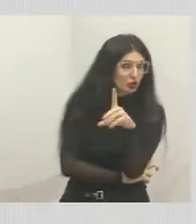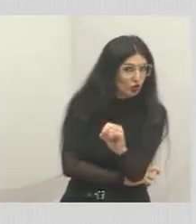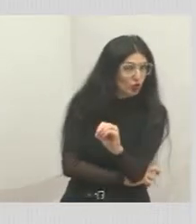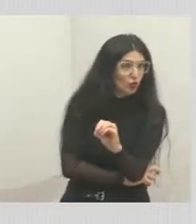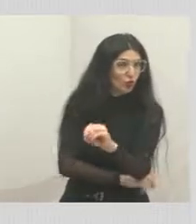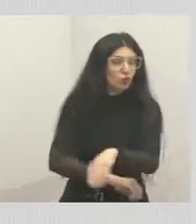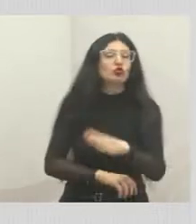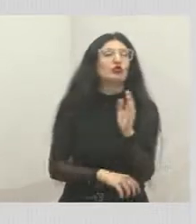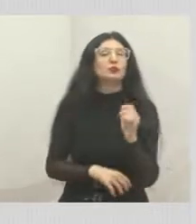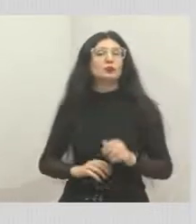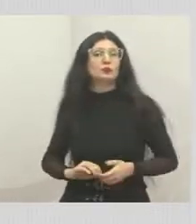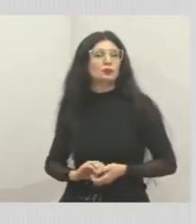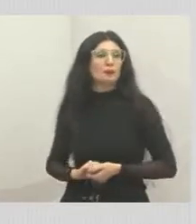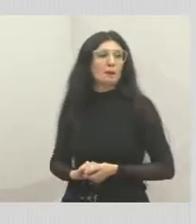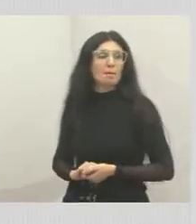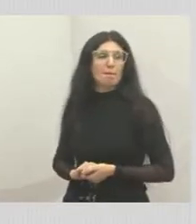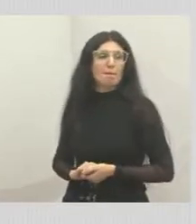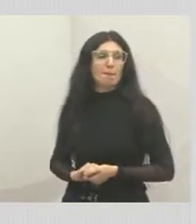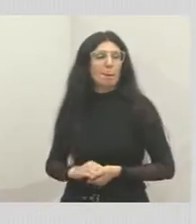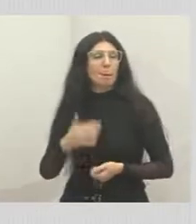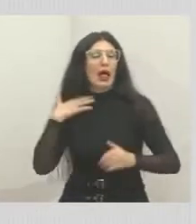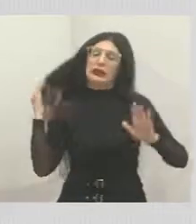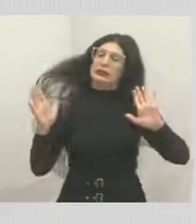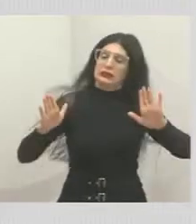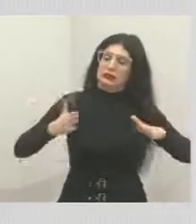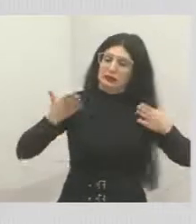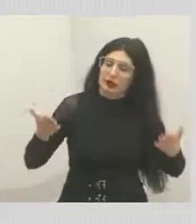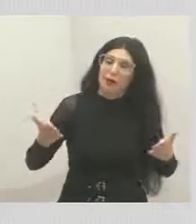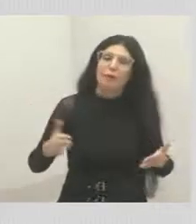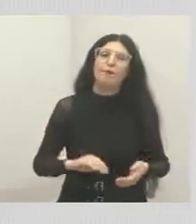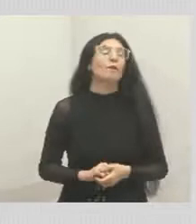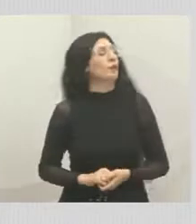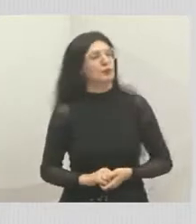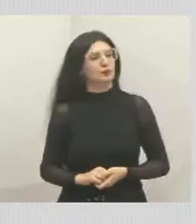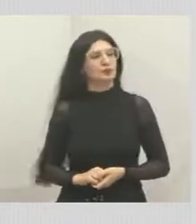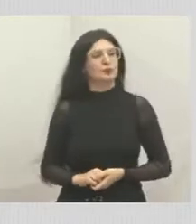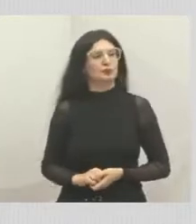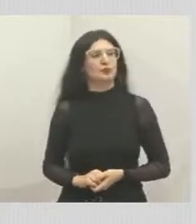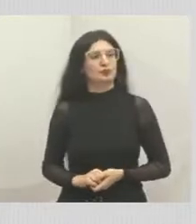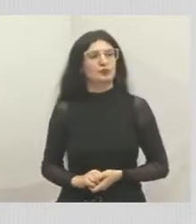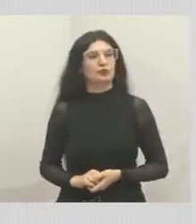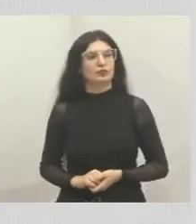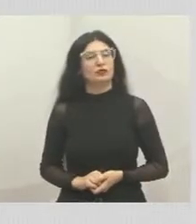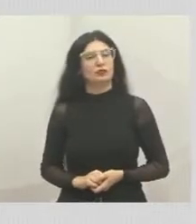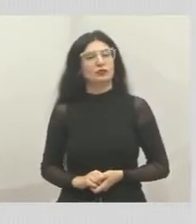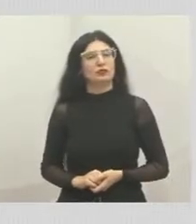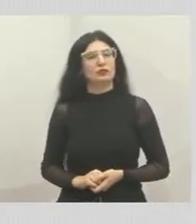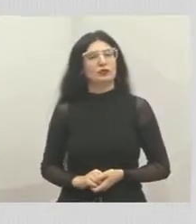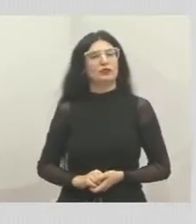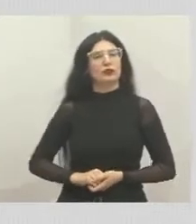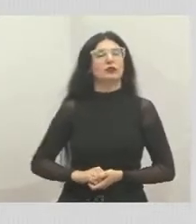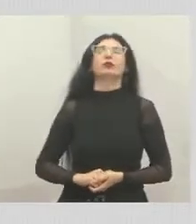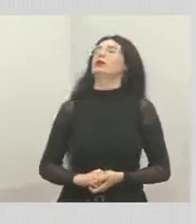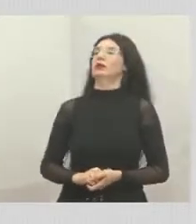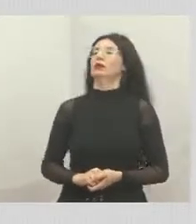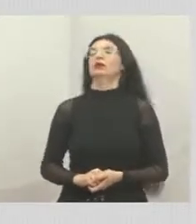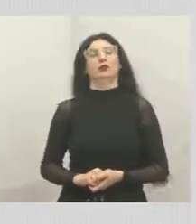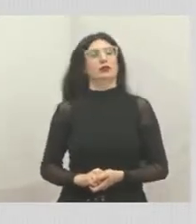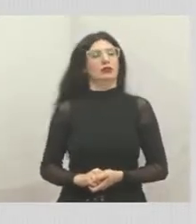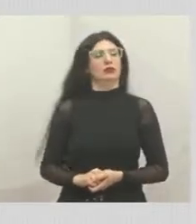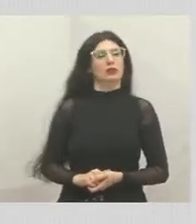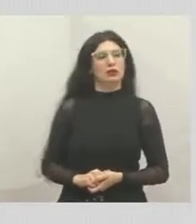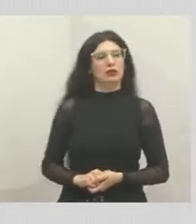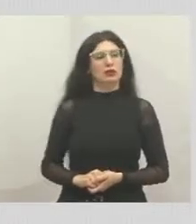empenhado. Então, até esse momento, a aplicação ela está seguindo o